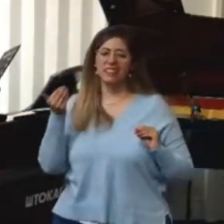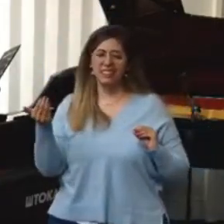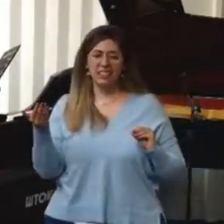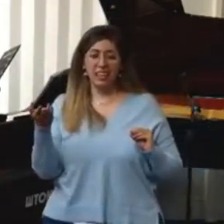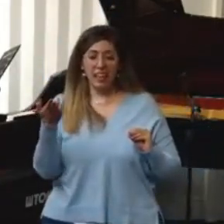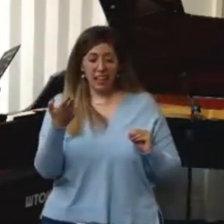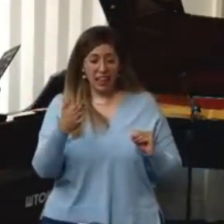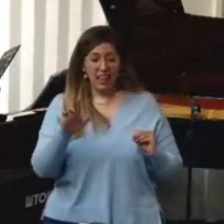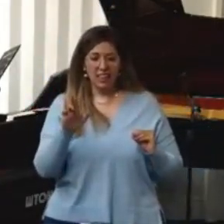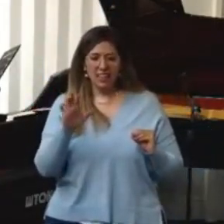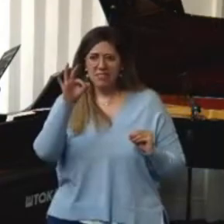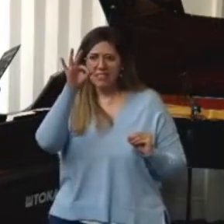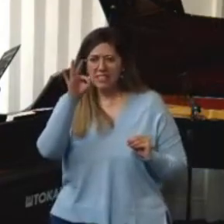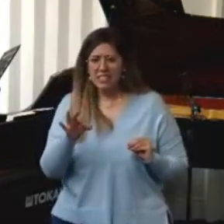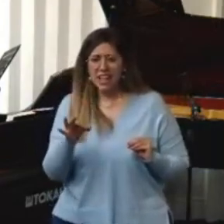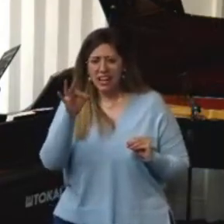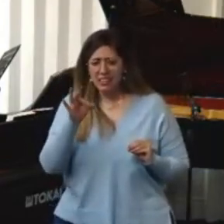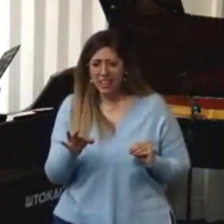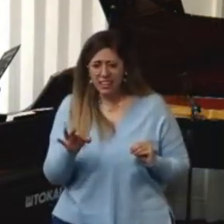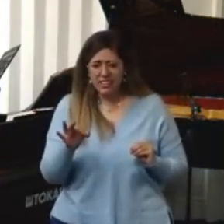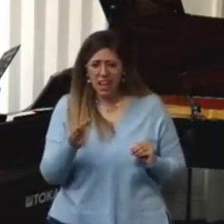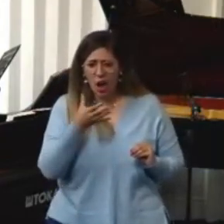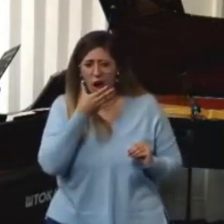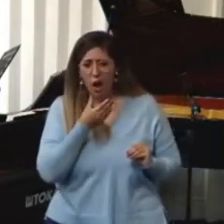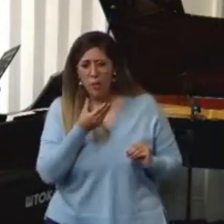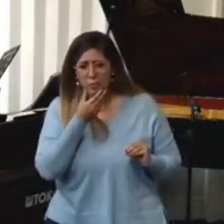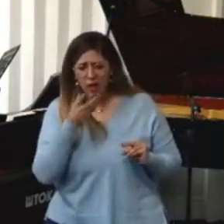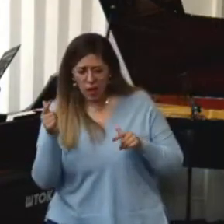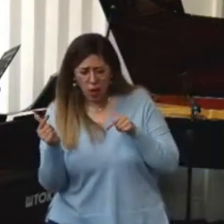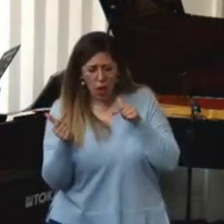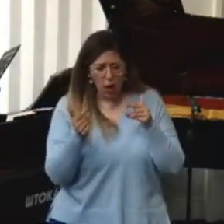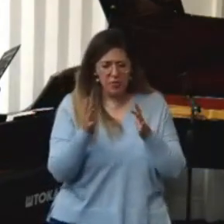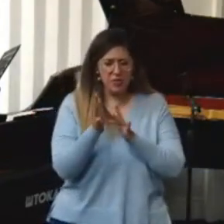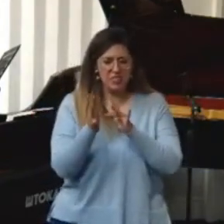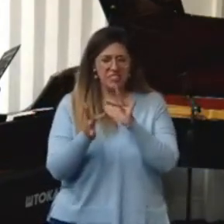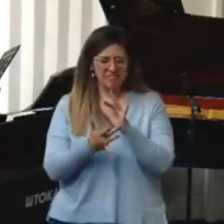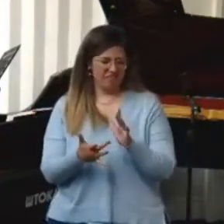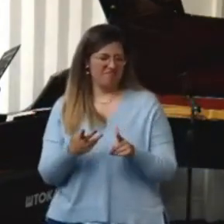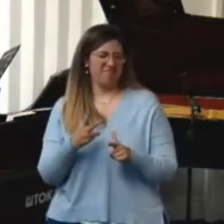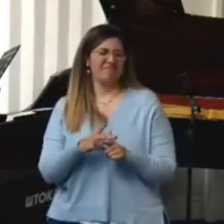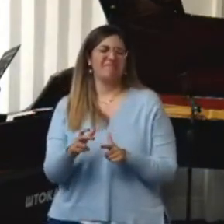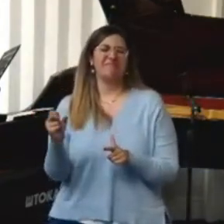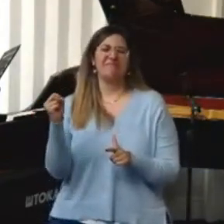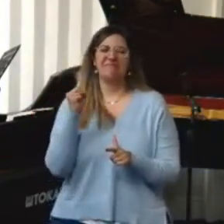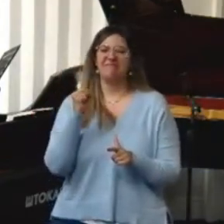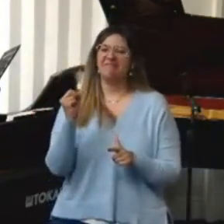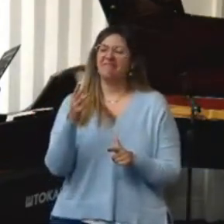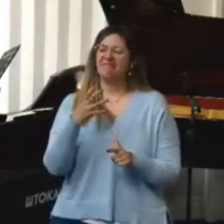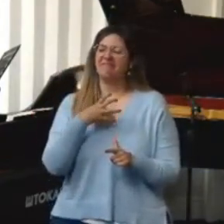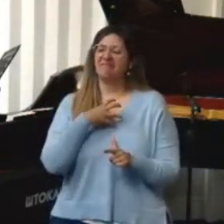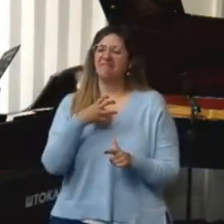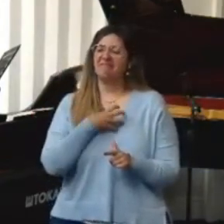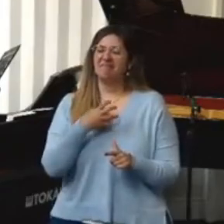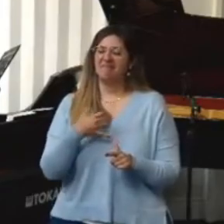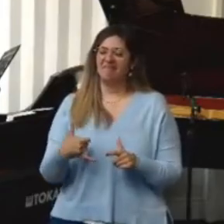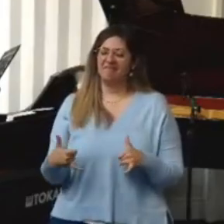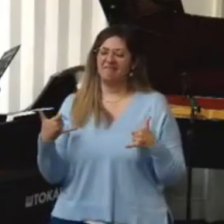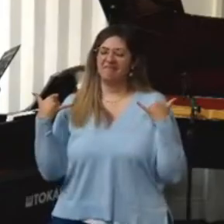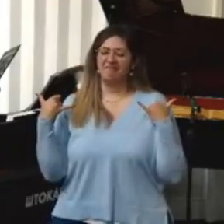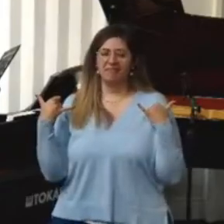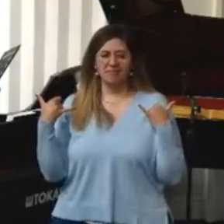têm praticamente a certeza que venceram mesmo, porque ele morreu, sua cabeça pendeu sobre o seu